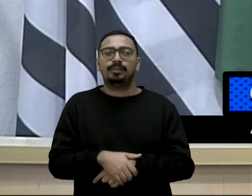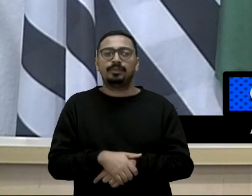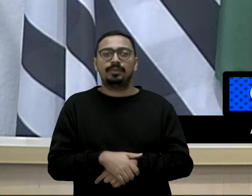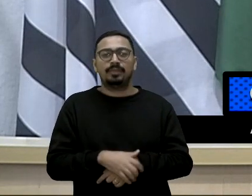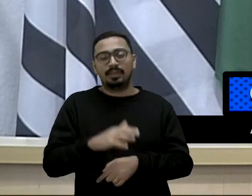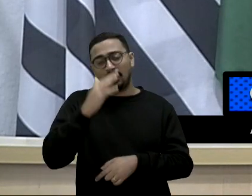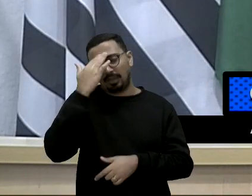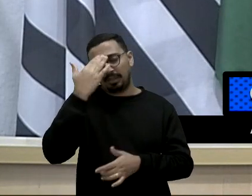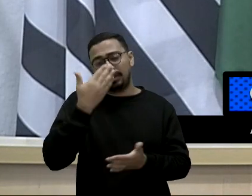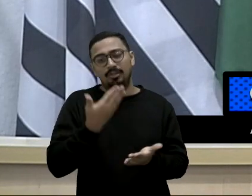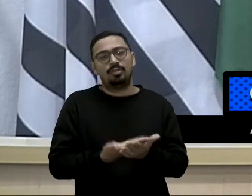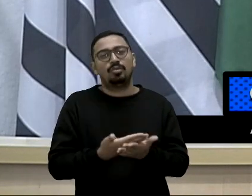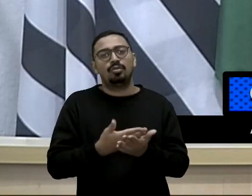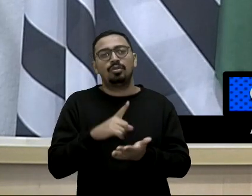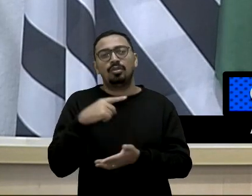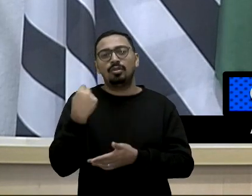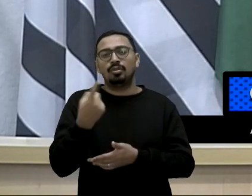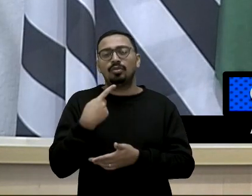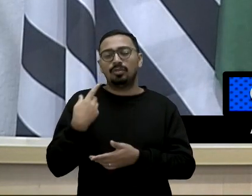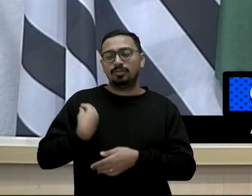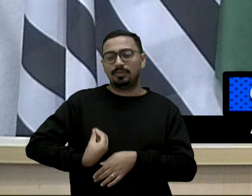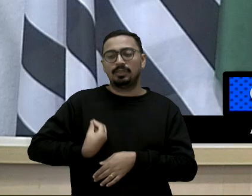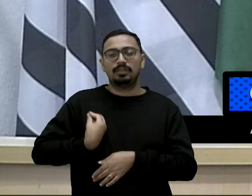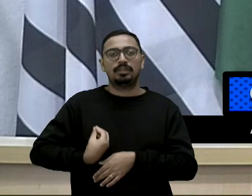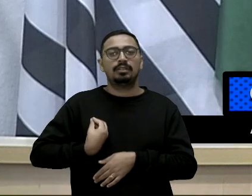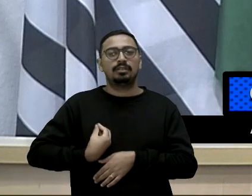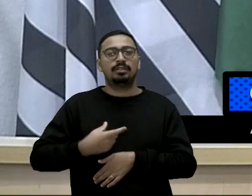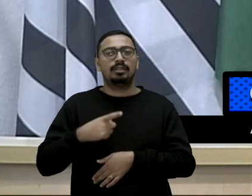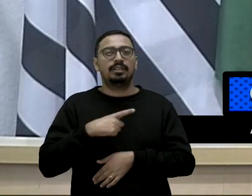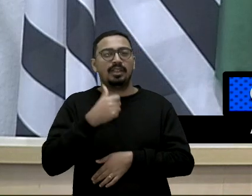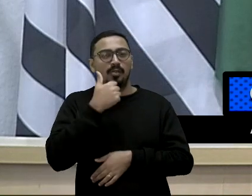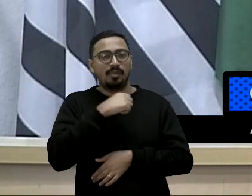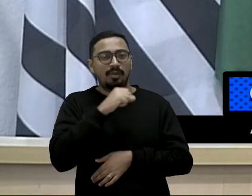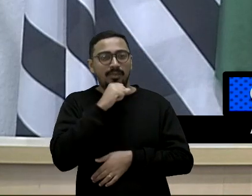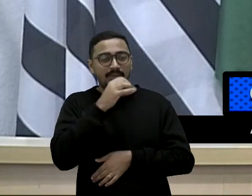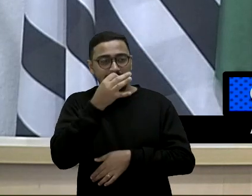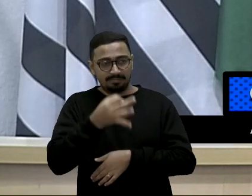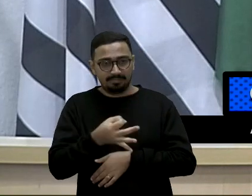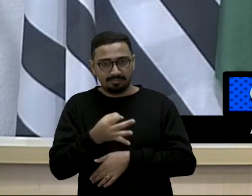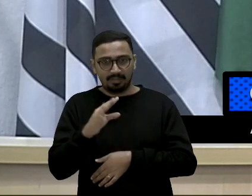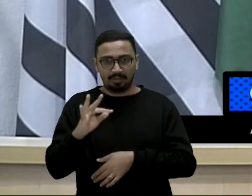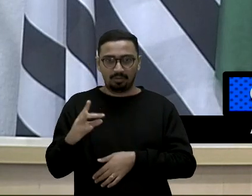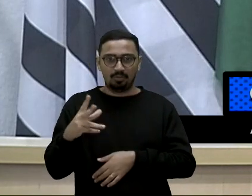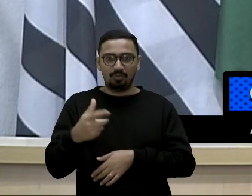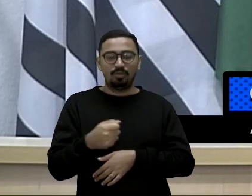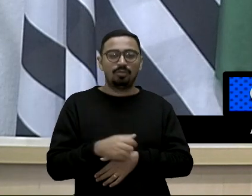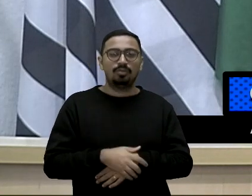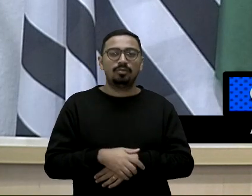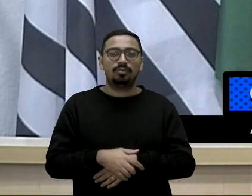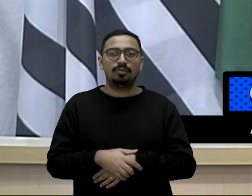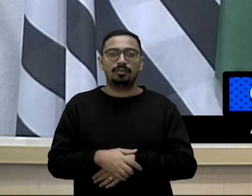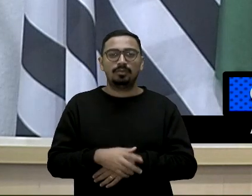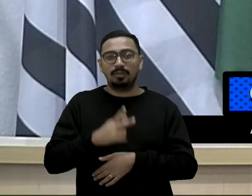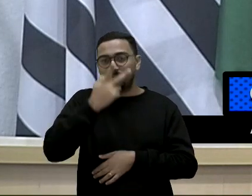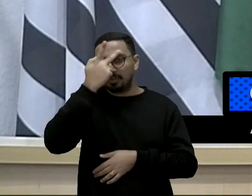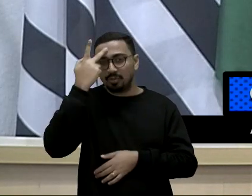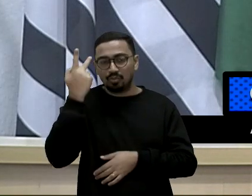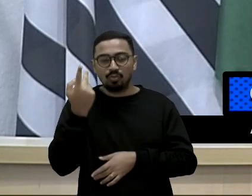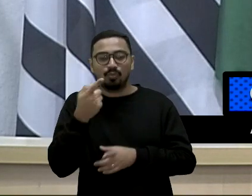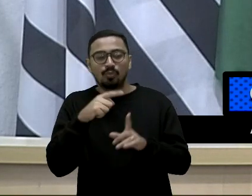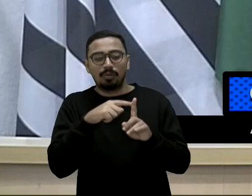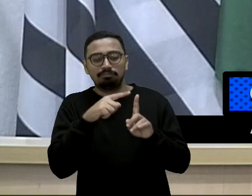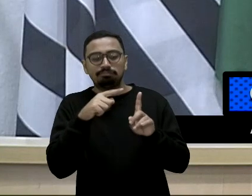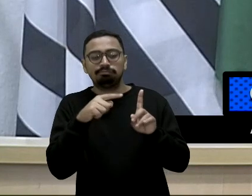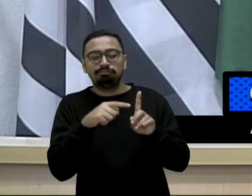todos nós que estamos aqui, nós temos uma mãe, né? Alguém nos gerou.